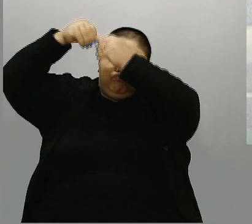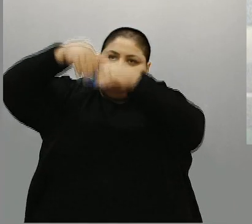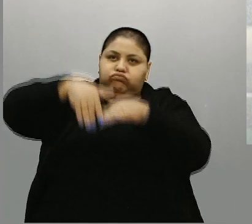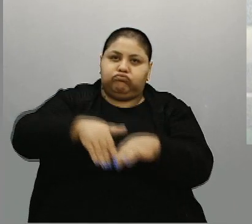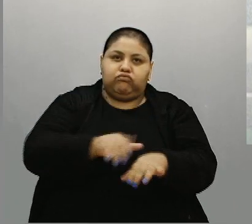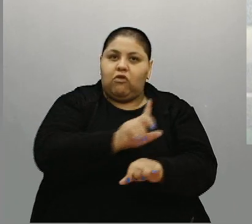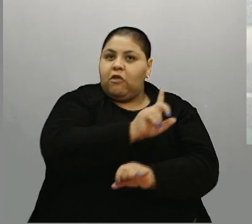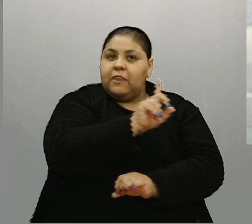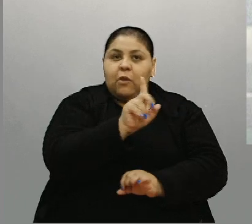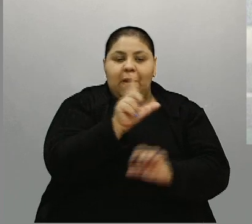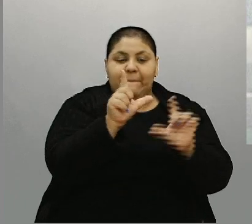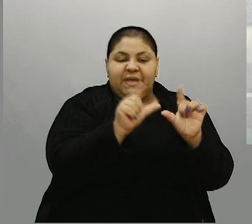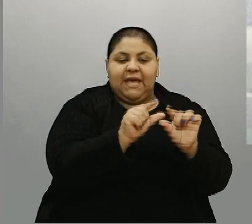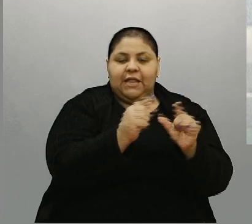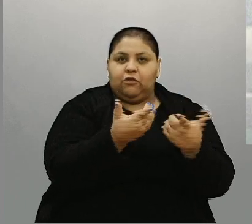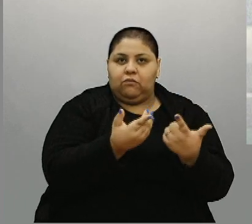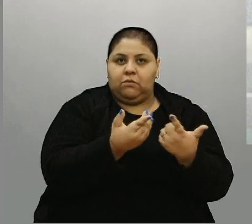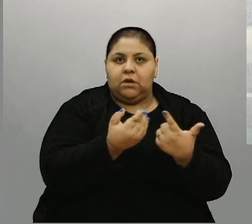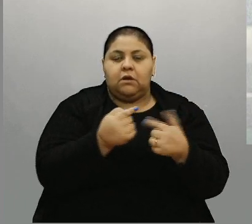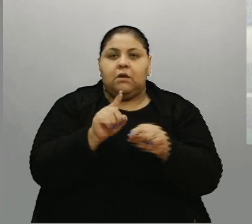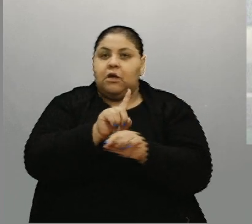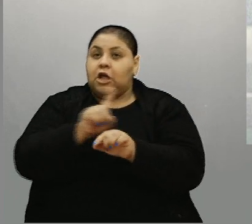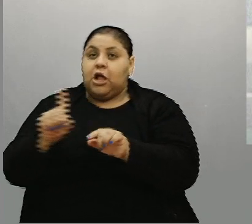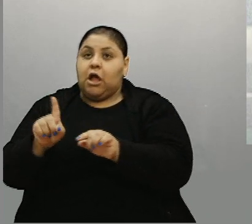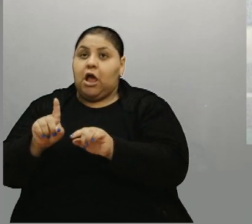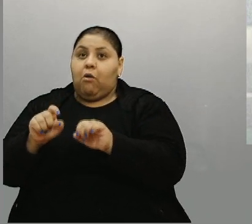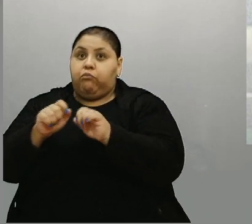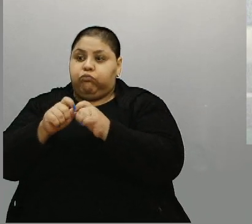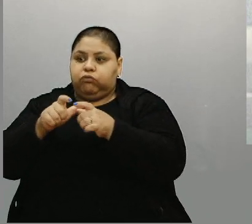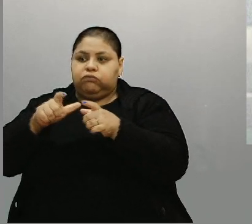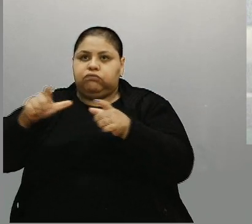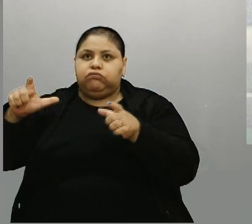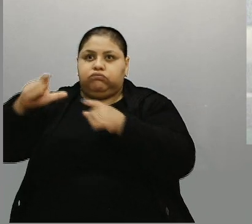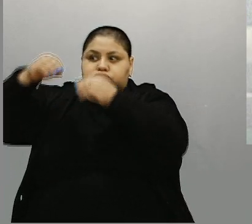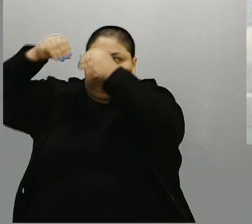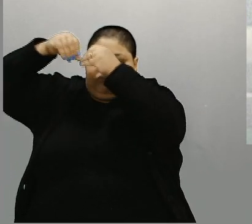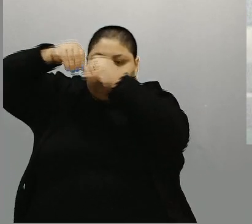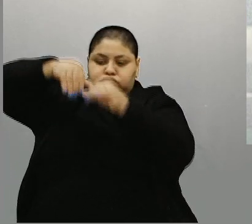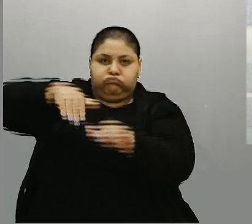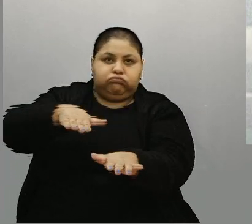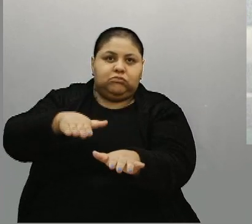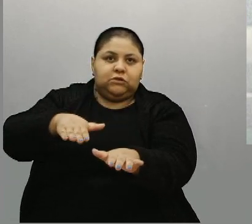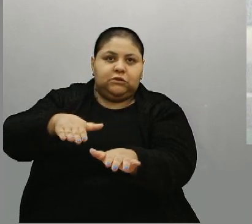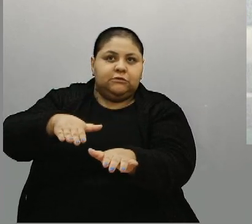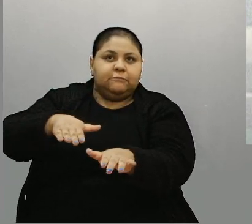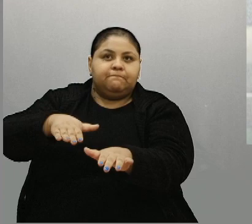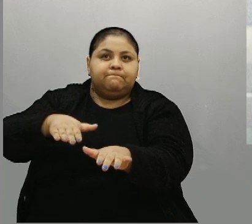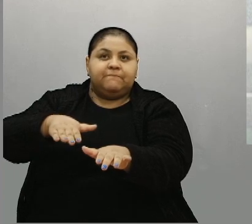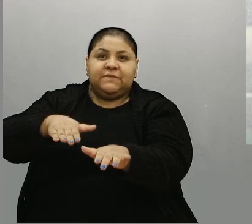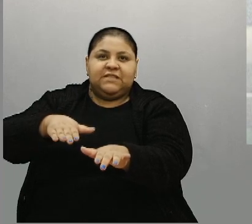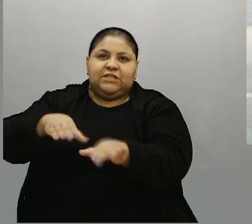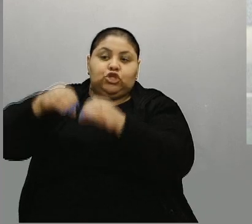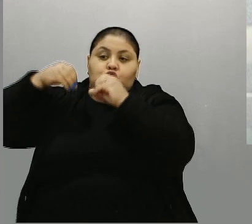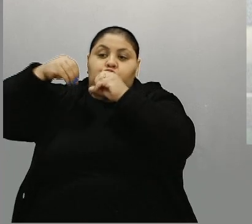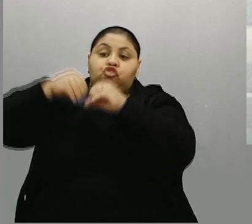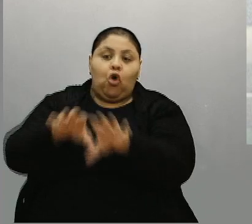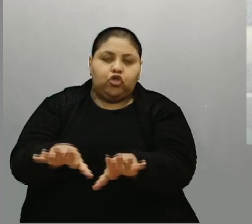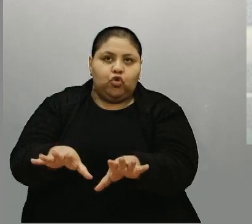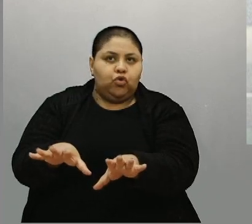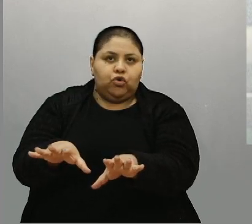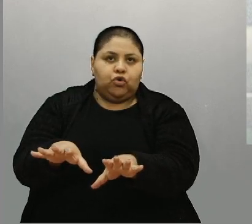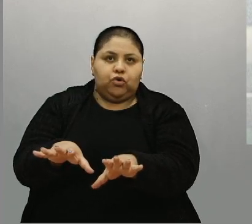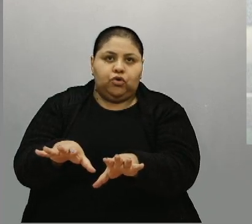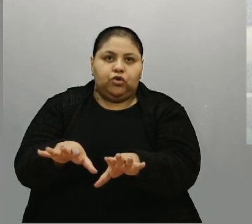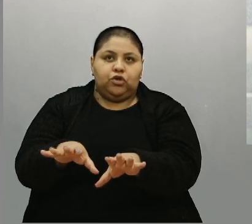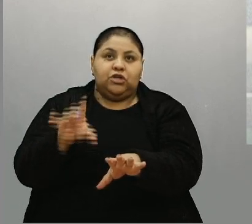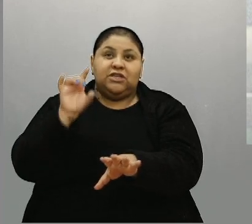é um barranco pequeno, ele é um barranco muito grande, que se ele desbarrancar todo, ele